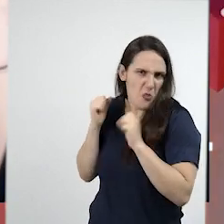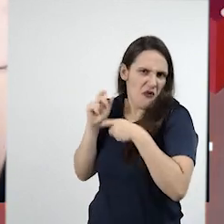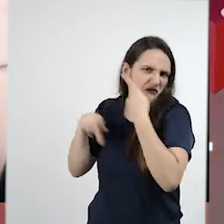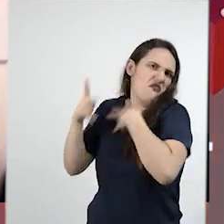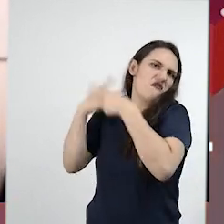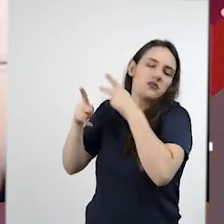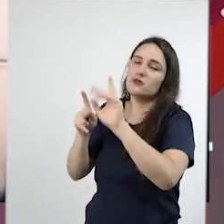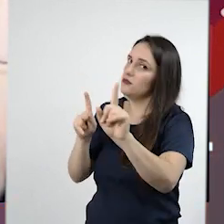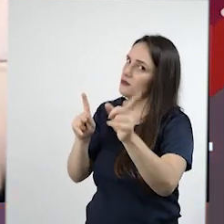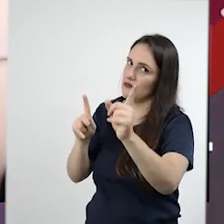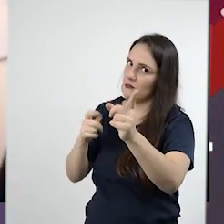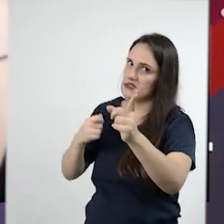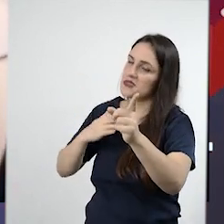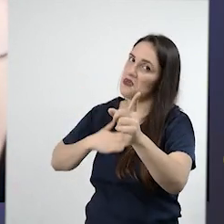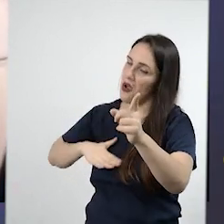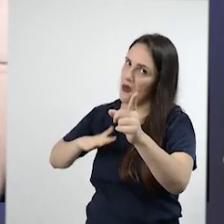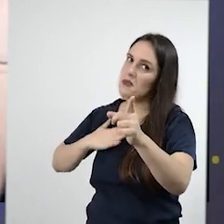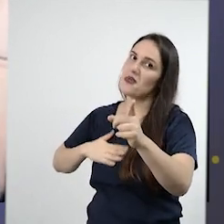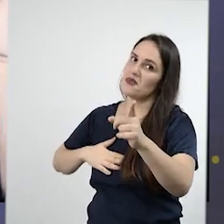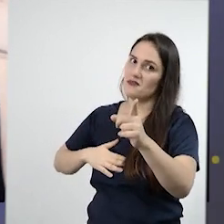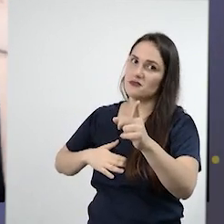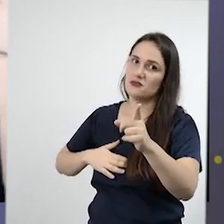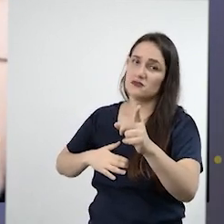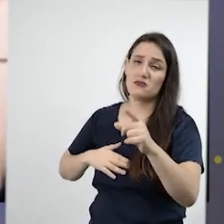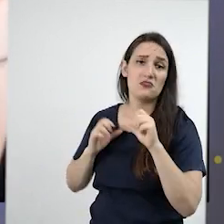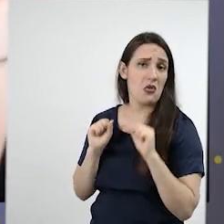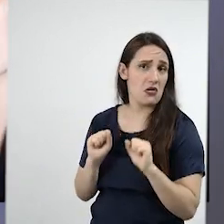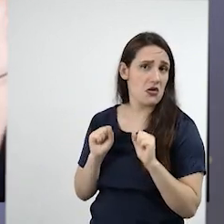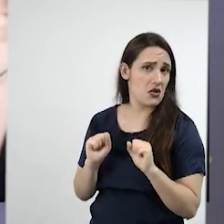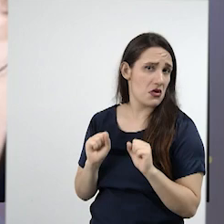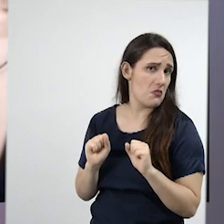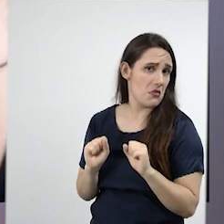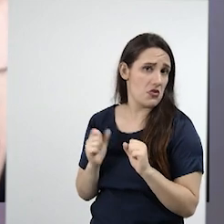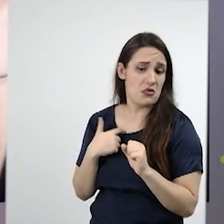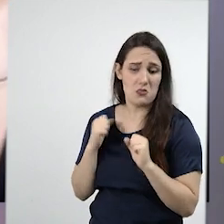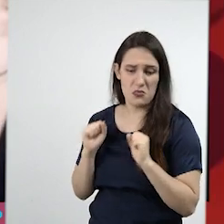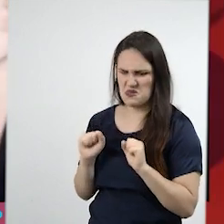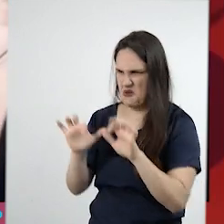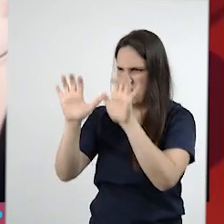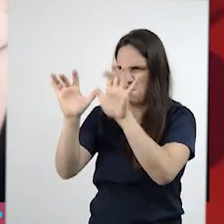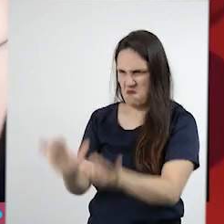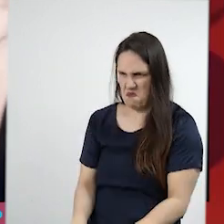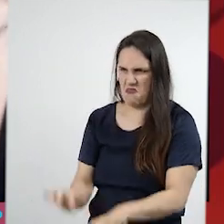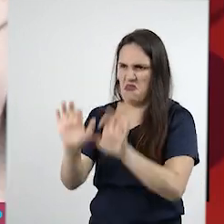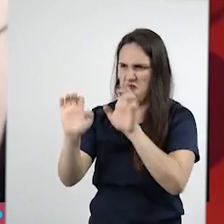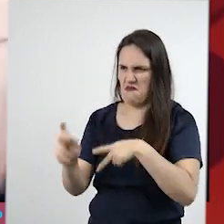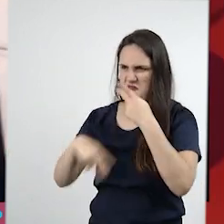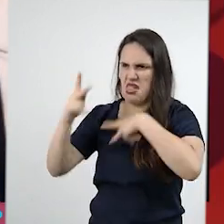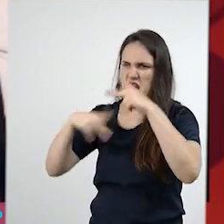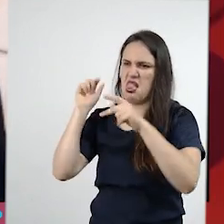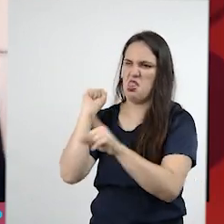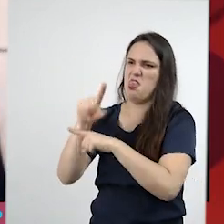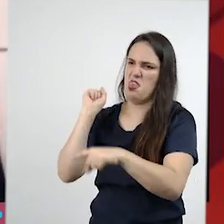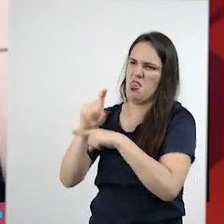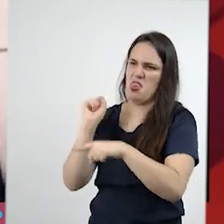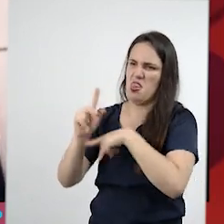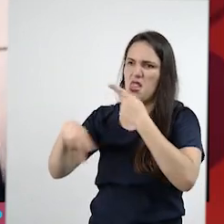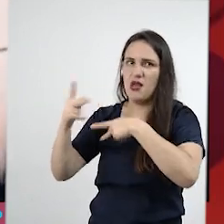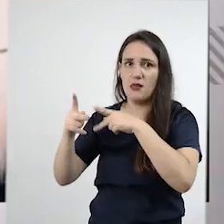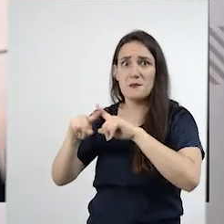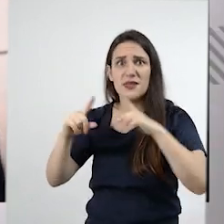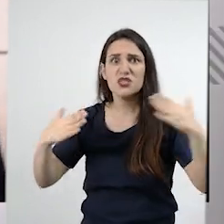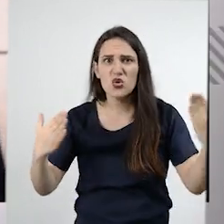social, eu posso ir lá e me sinto no direito de ir lá e comentar e falar da vida do outro. É coisas que eu não faço na minha